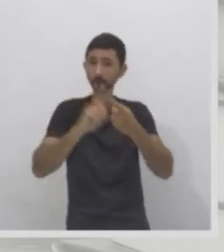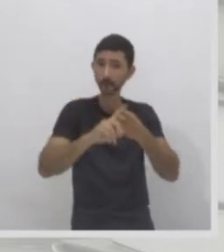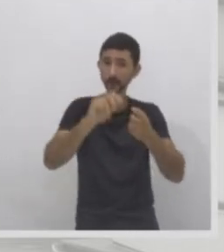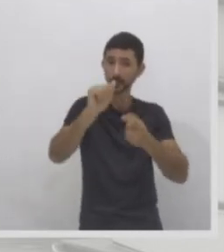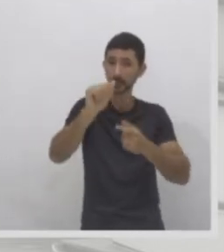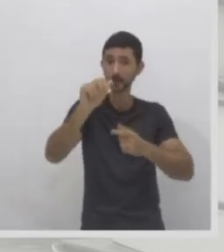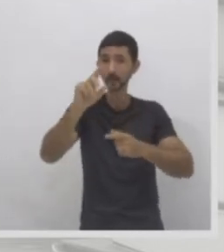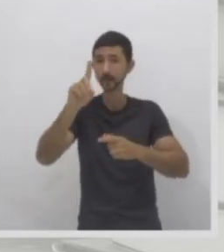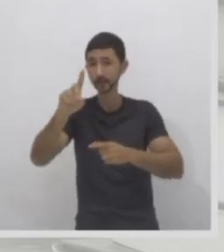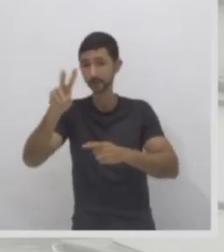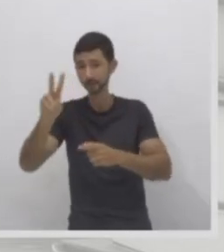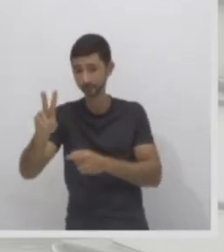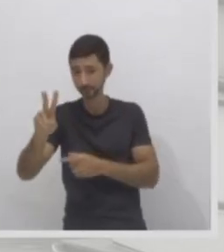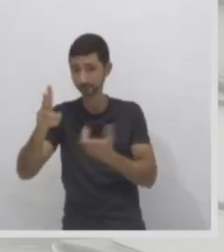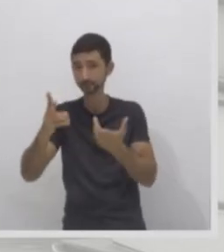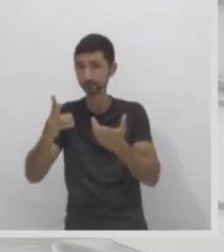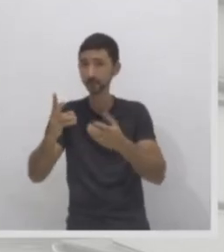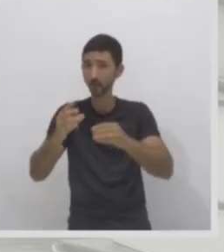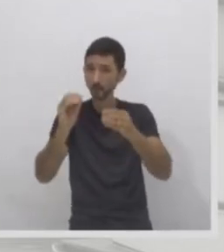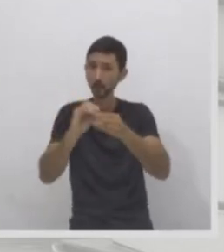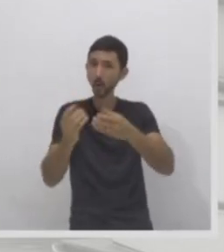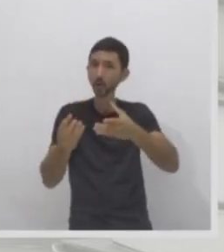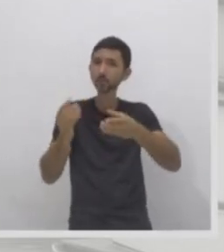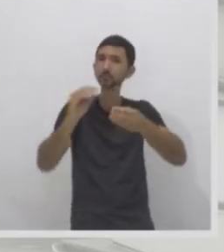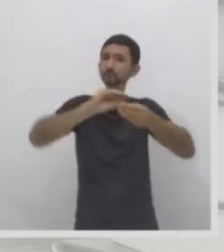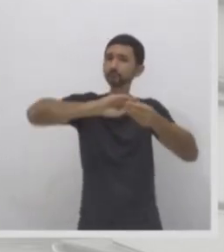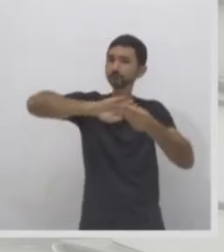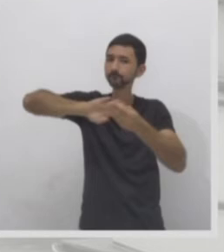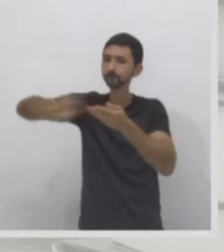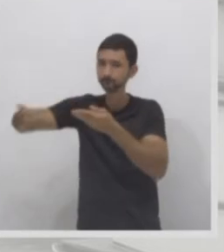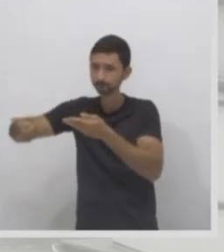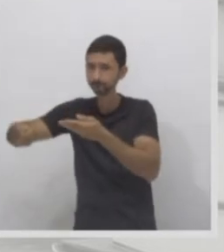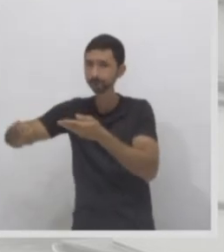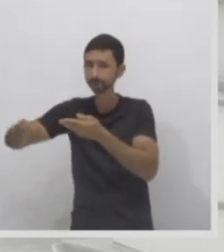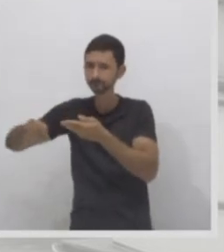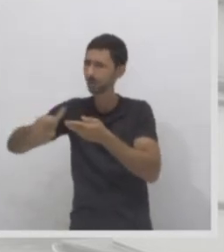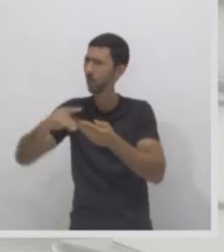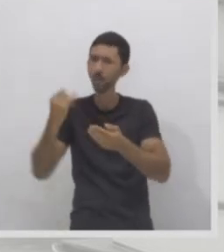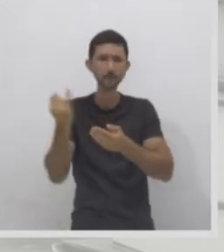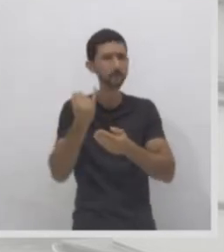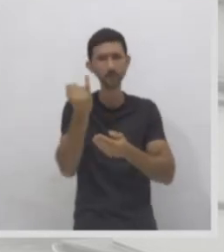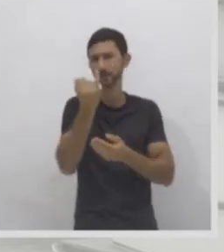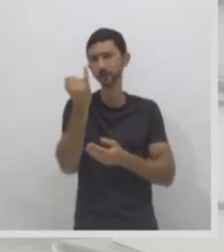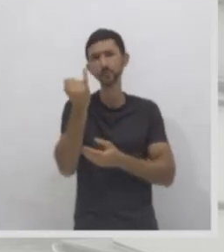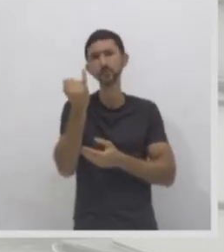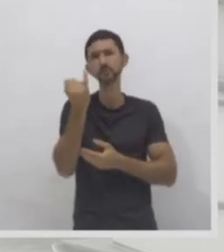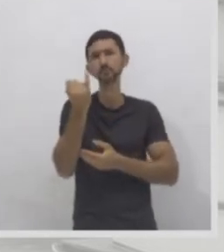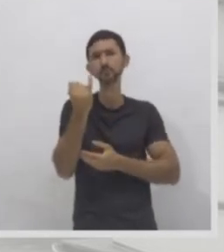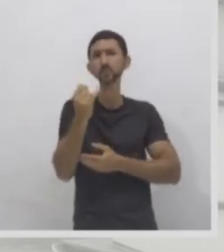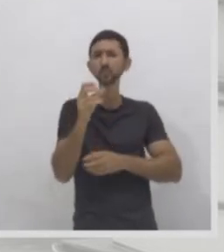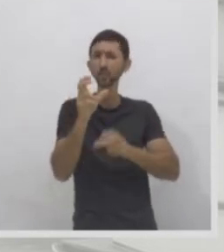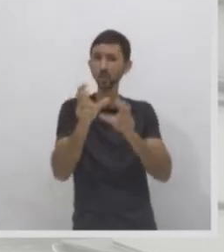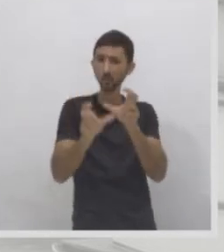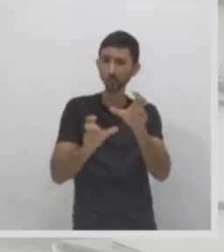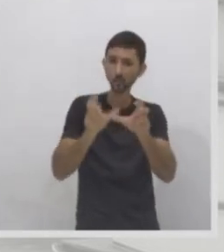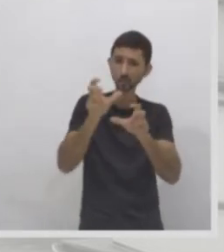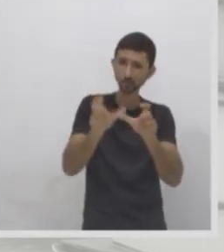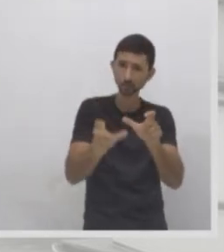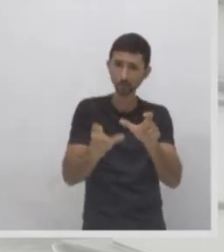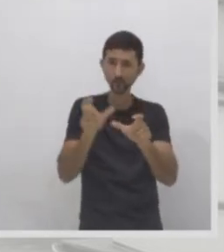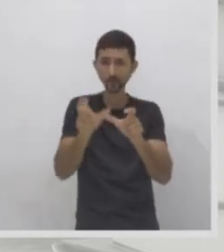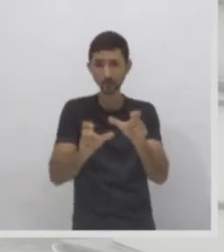adverbial, eles podem ser retirados da oração. Eles são apenas modificadores ou do verbo, ou do